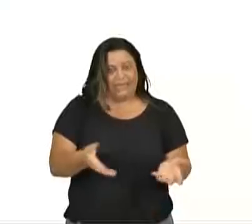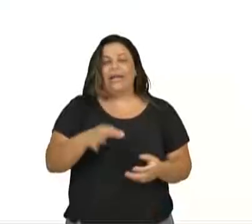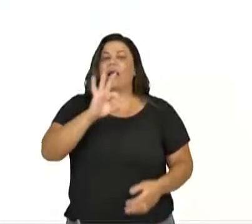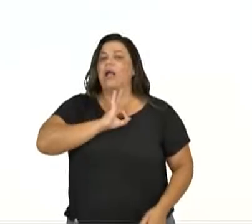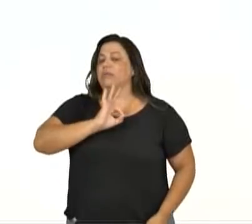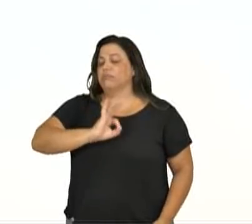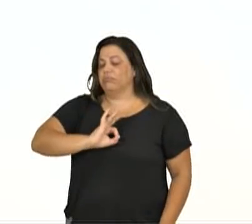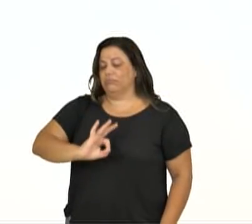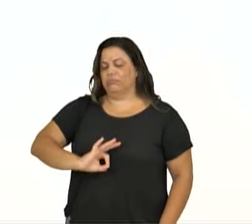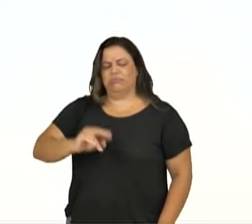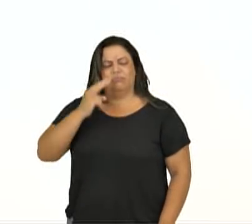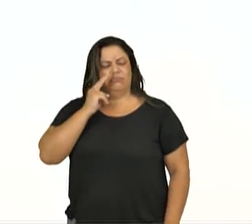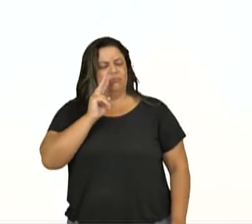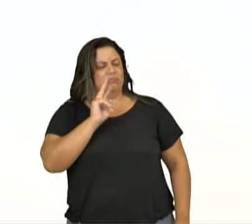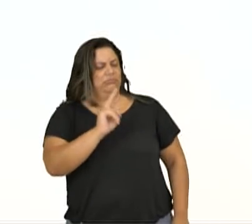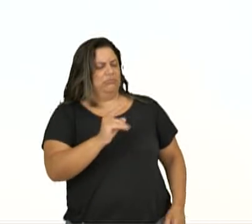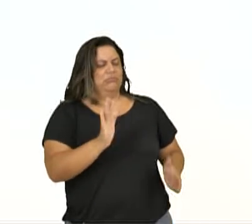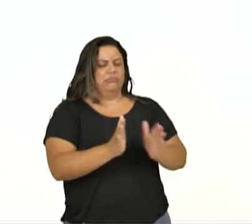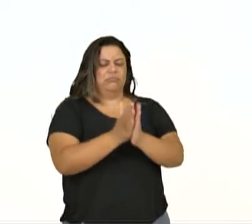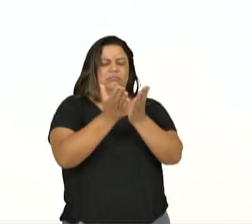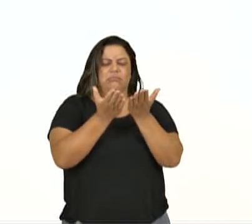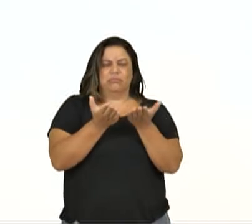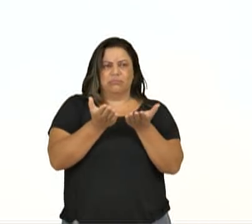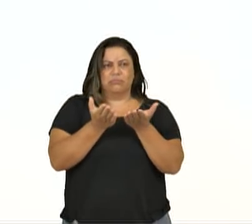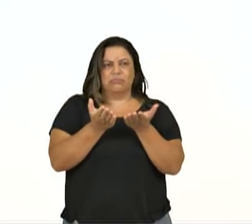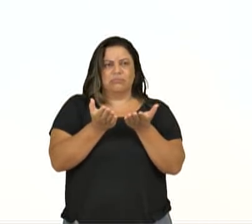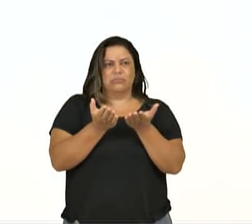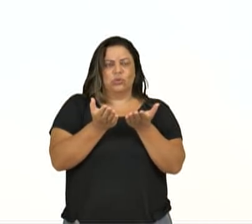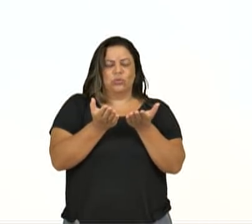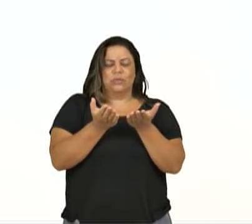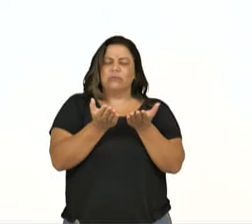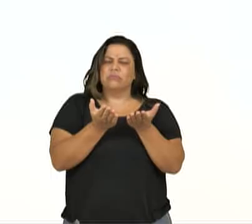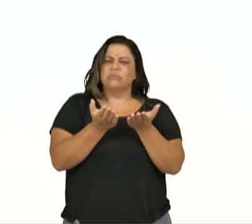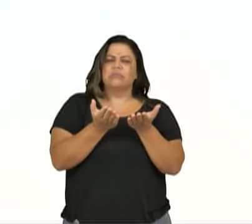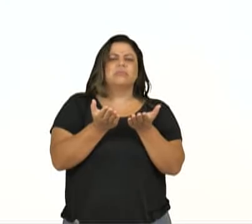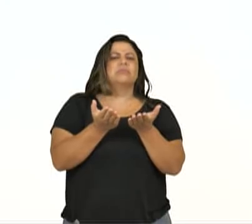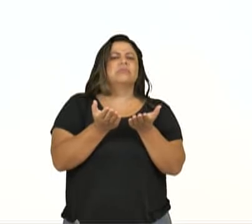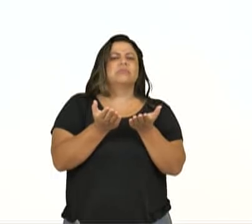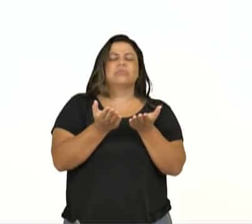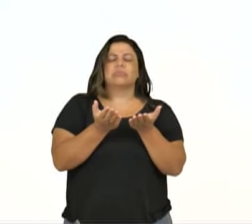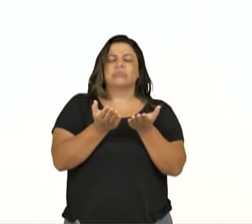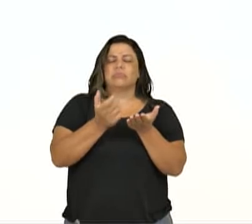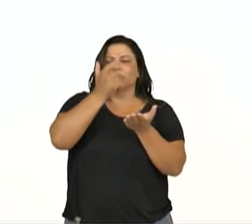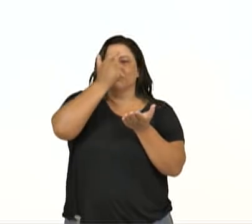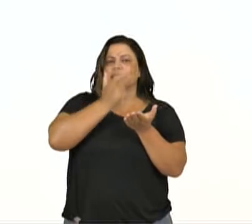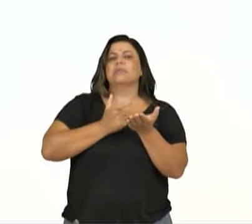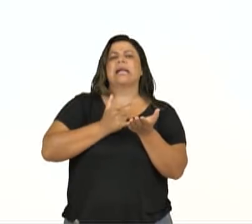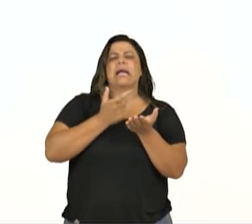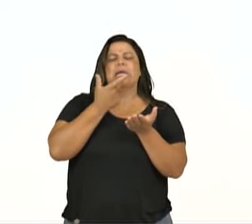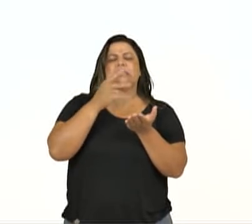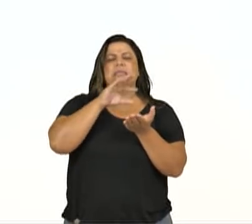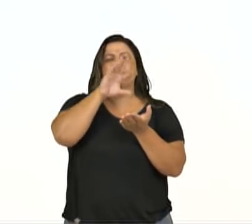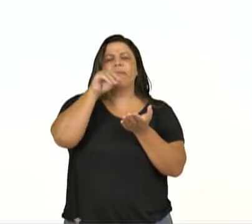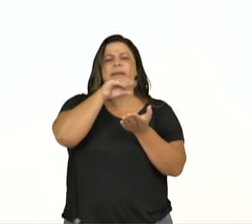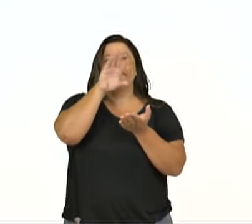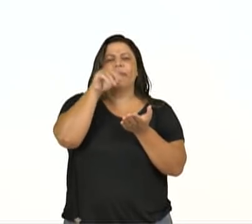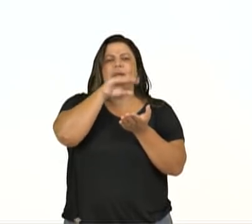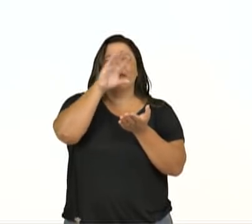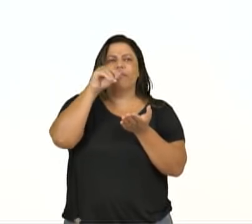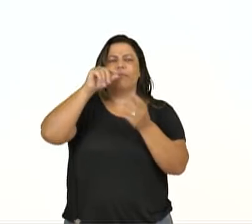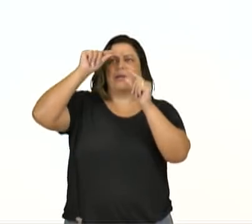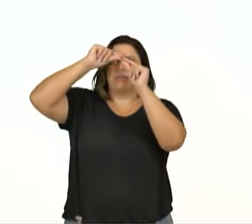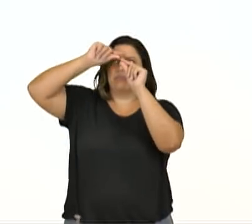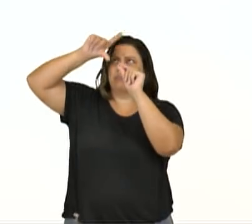que está ali com um livro aberto, e ele que é o personagem que está falando. Nós sabemos disso porque o balão de